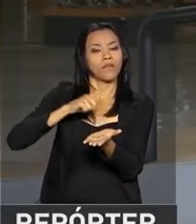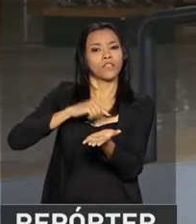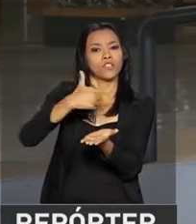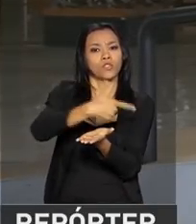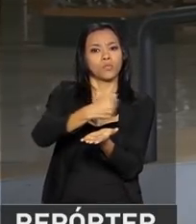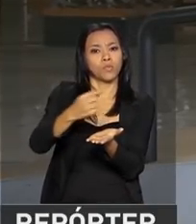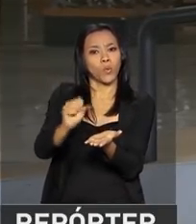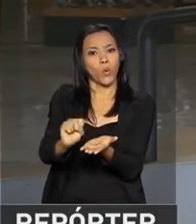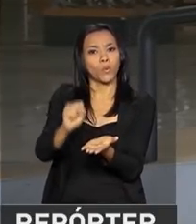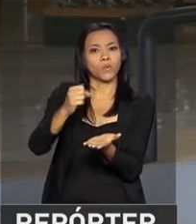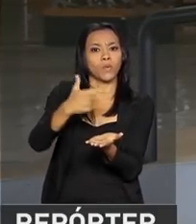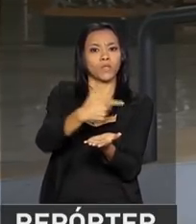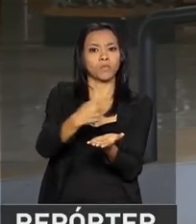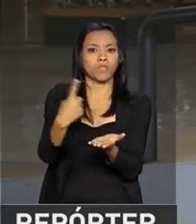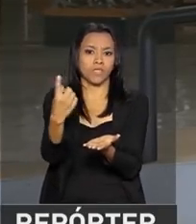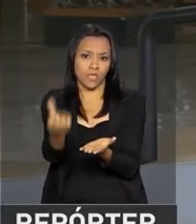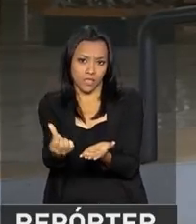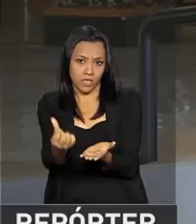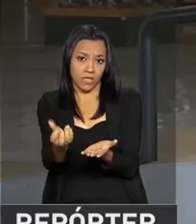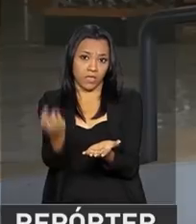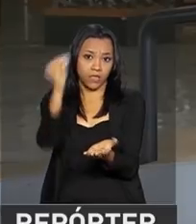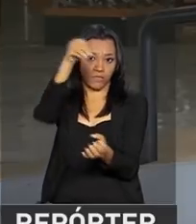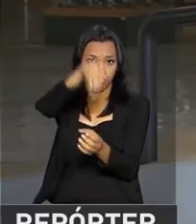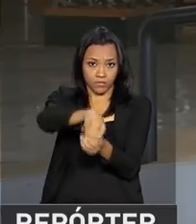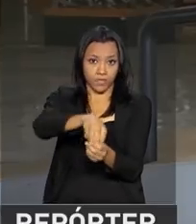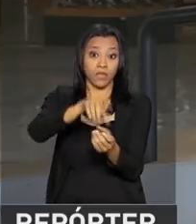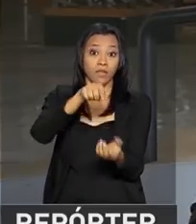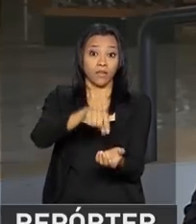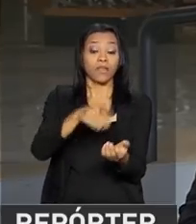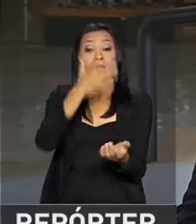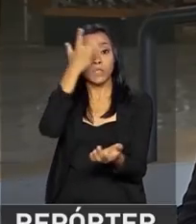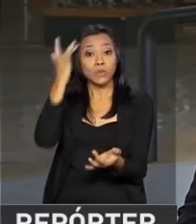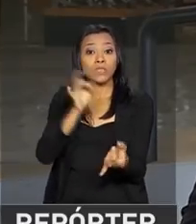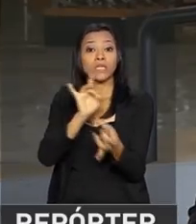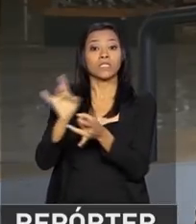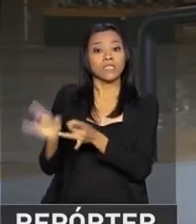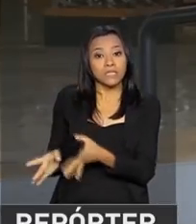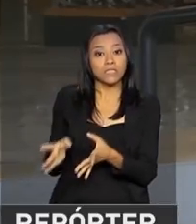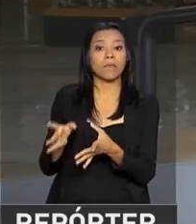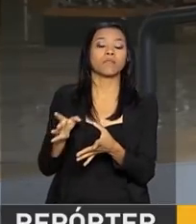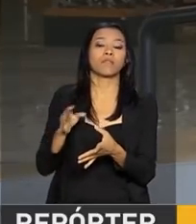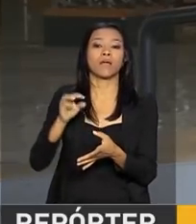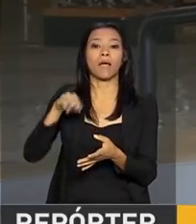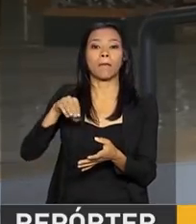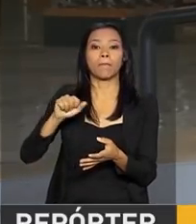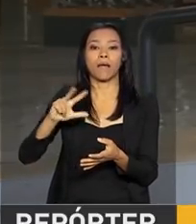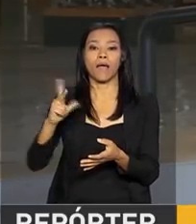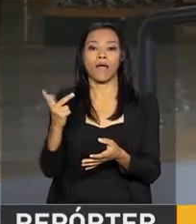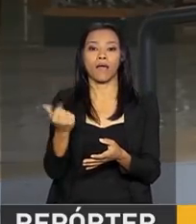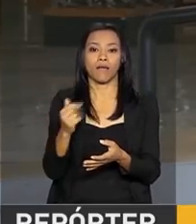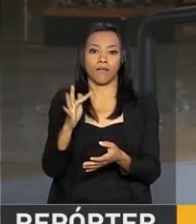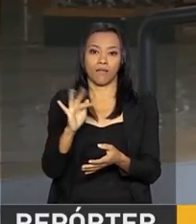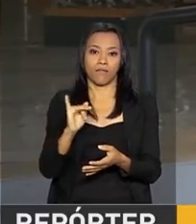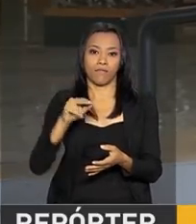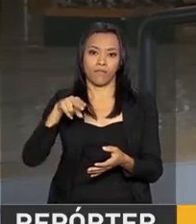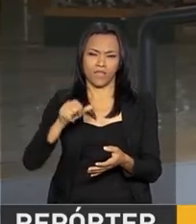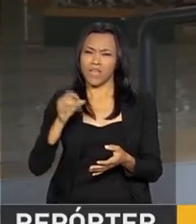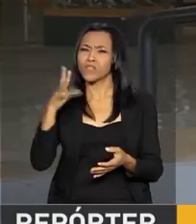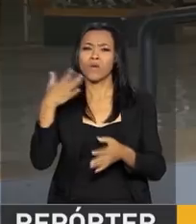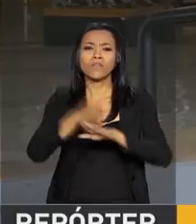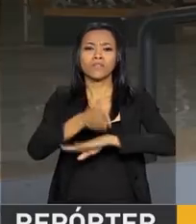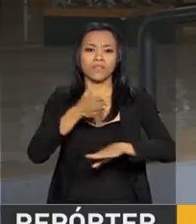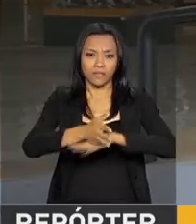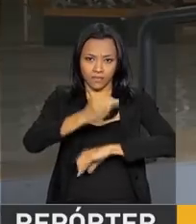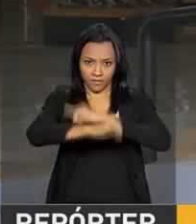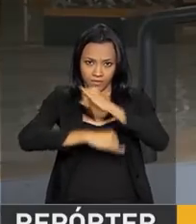a 2016 que saíram da malha fina para fazer a consulta é só acessar a página da receita federal na internet